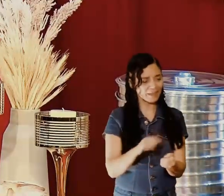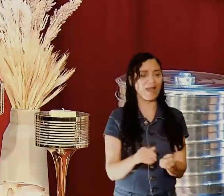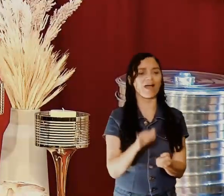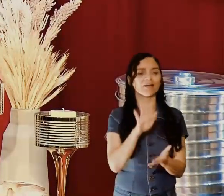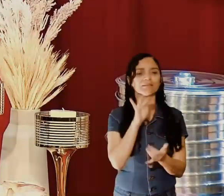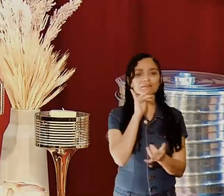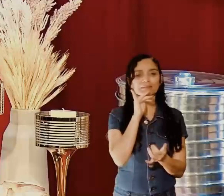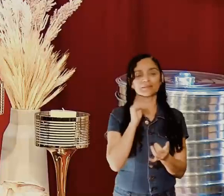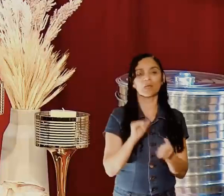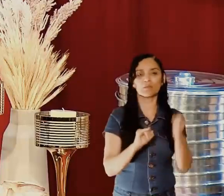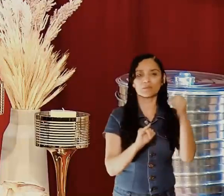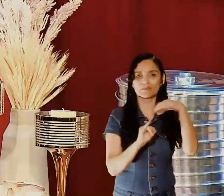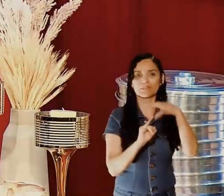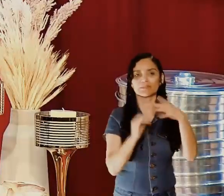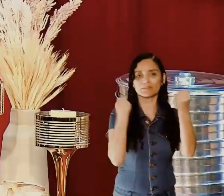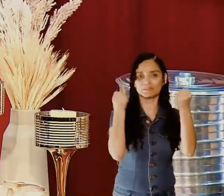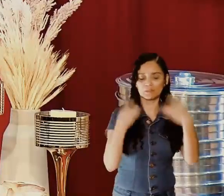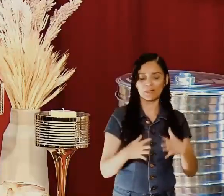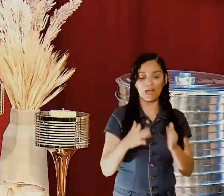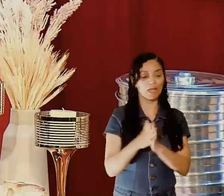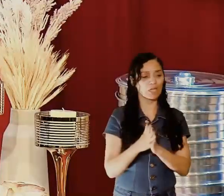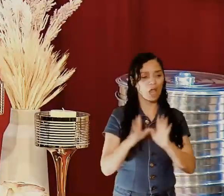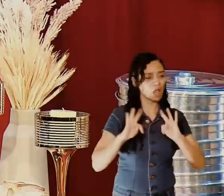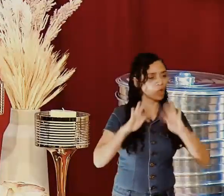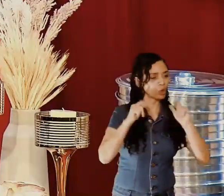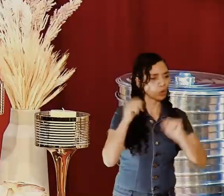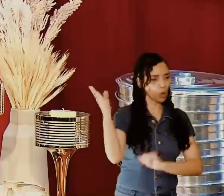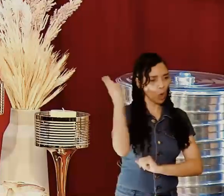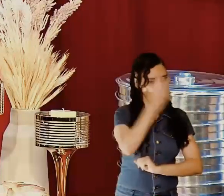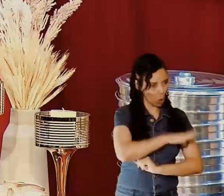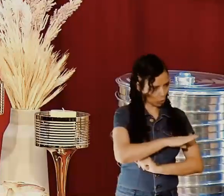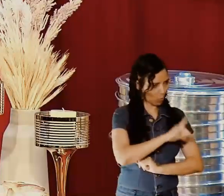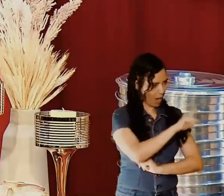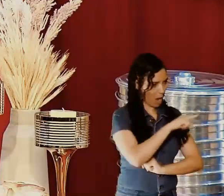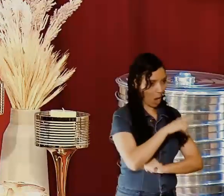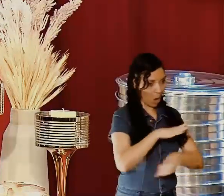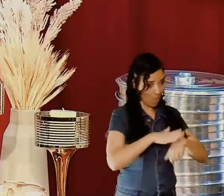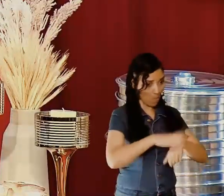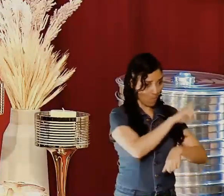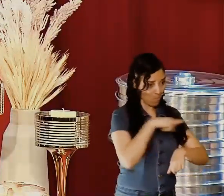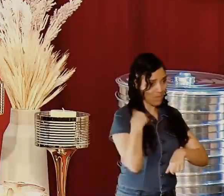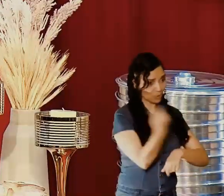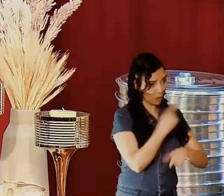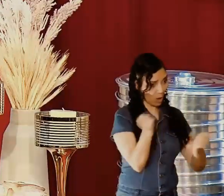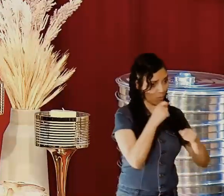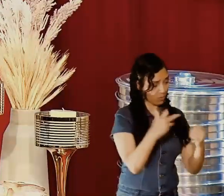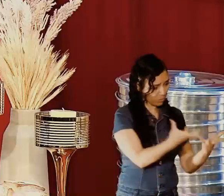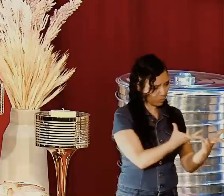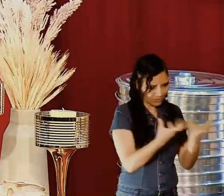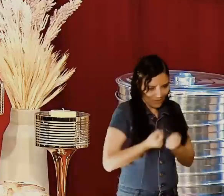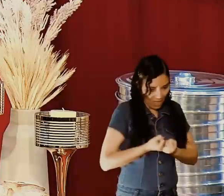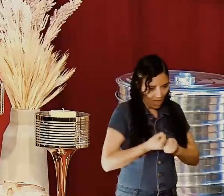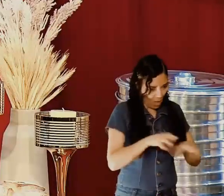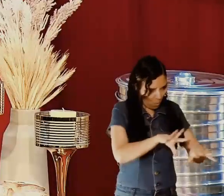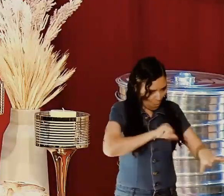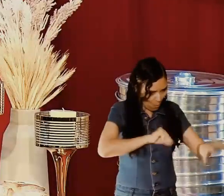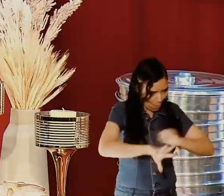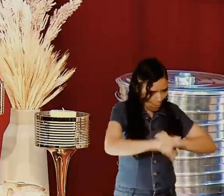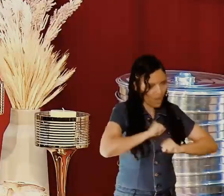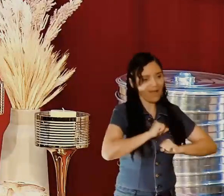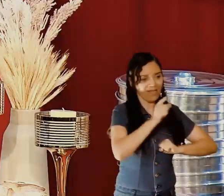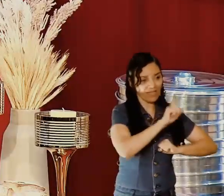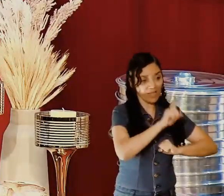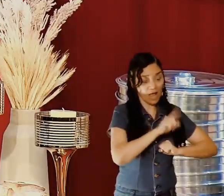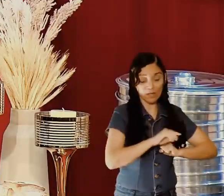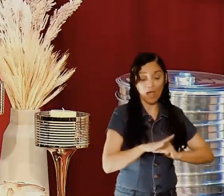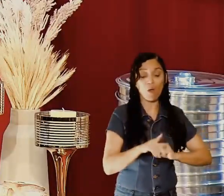recebendo em si todo o mal que era para ser depositado em mim e você, foi lançado nele, e só ele pode e